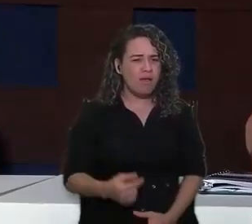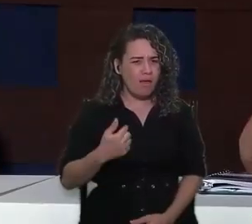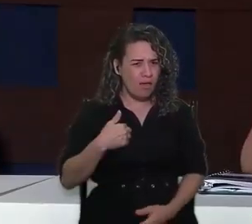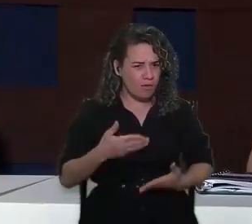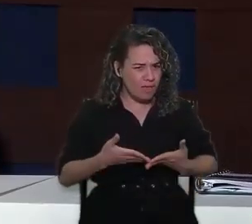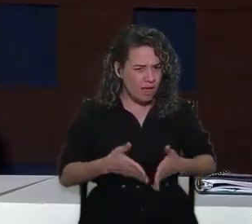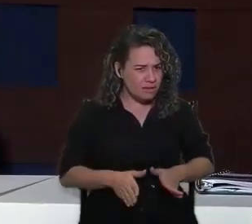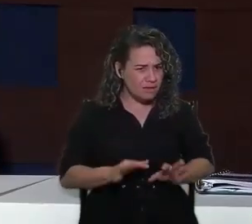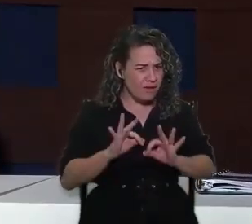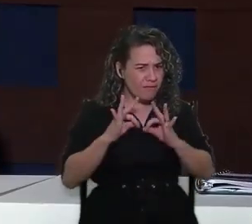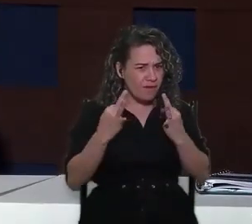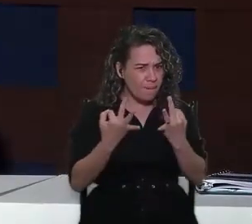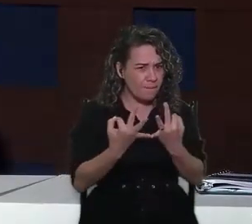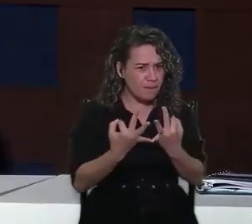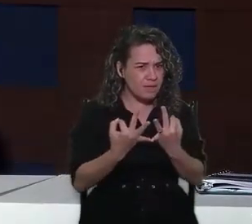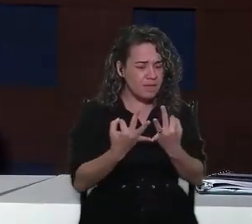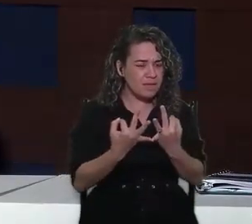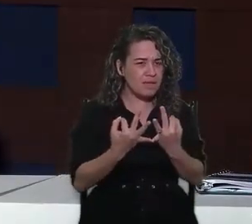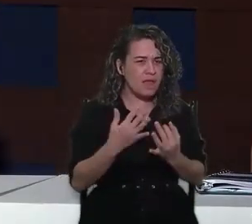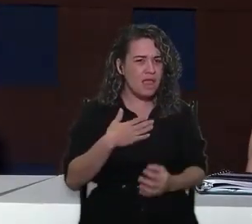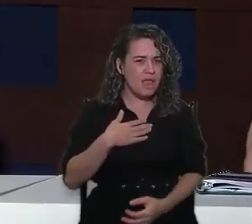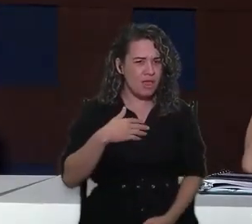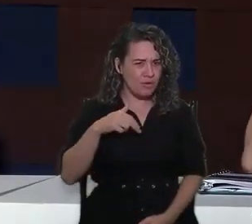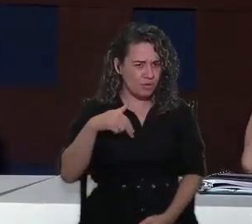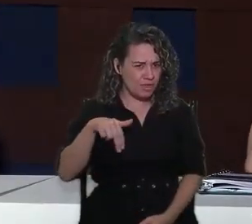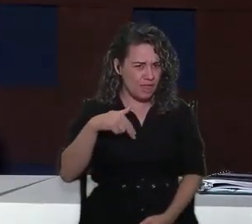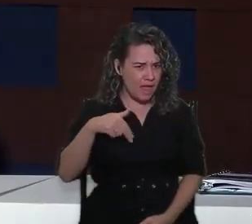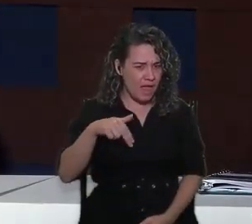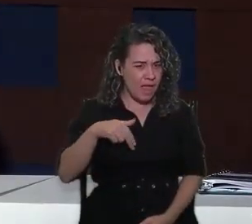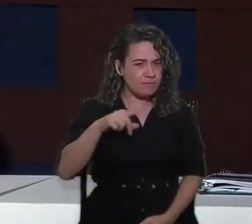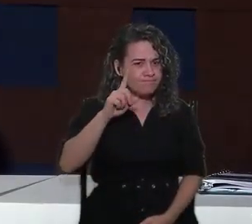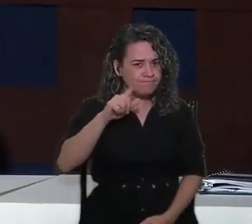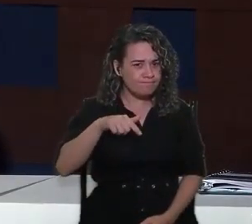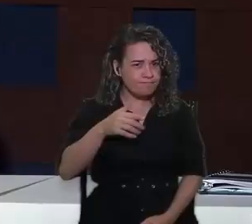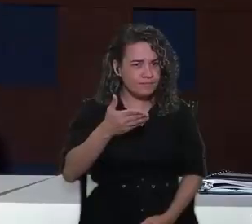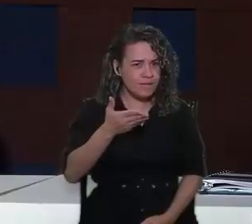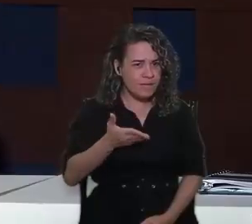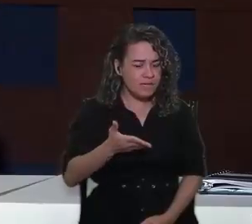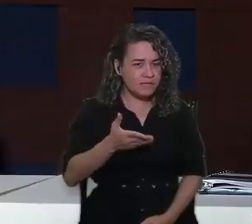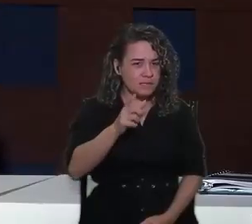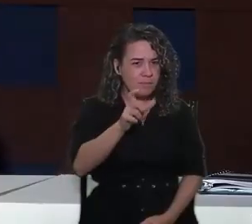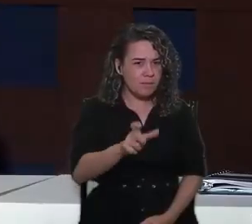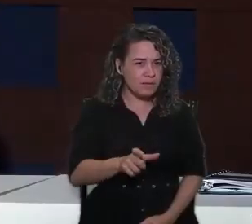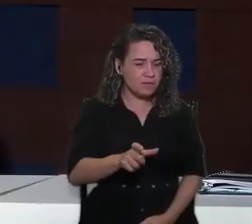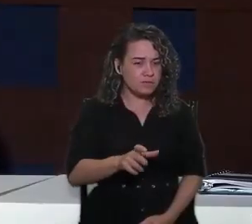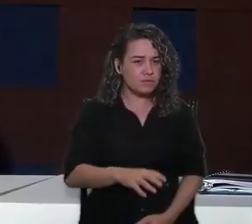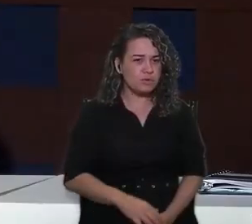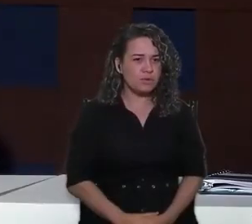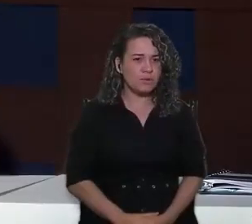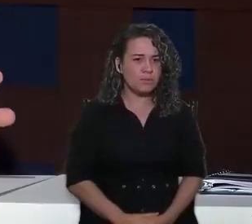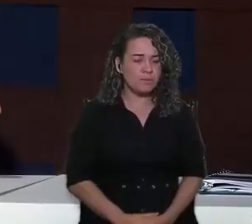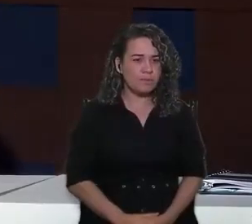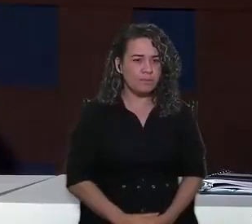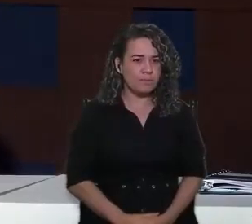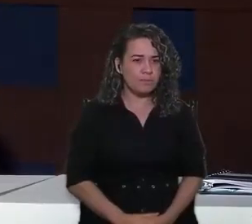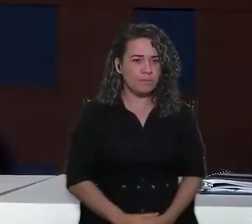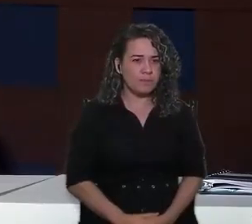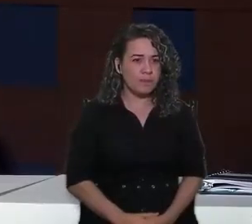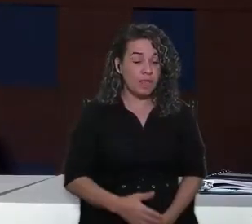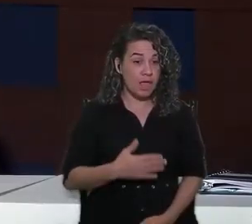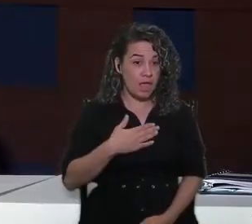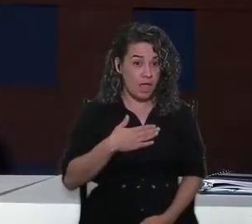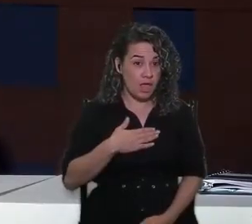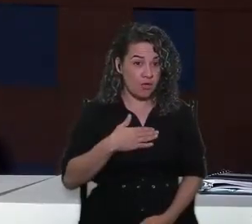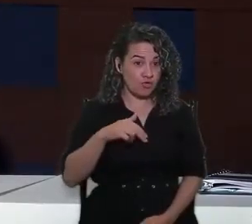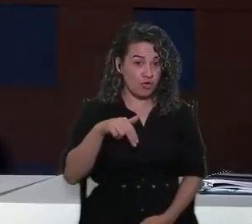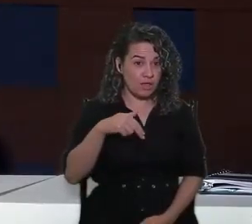família, sendo neto de quem eu sou, sendo neto de quem eu sou neto do